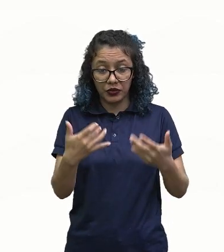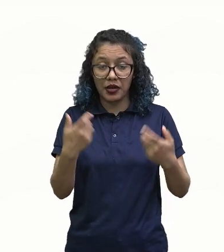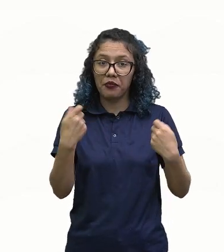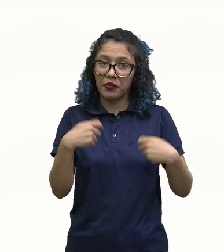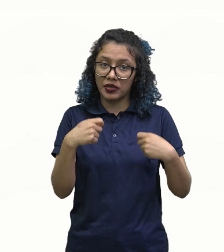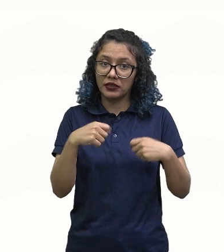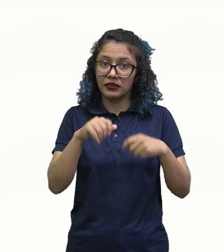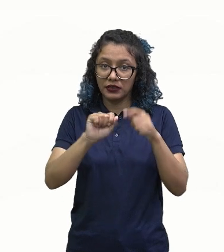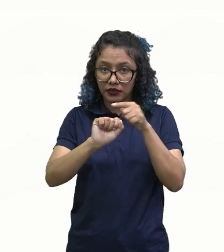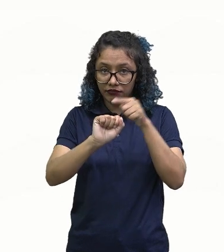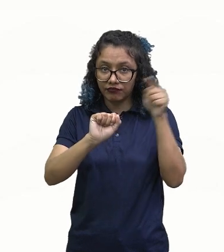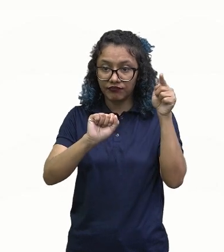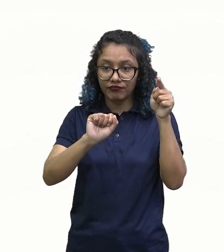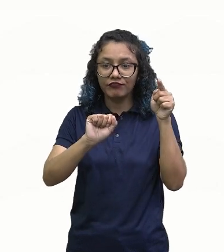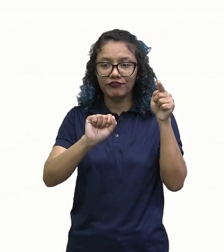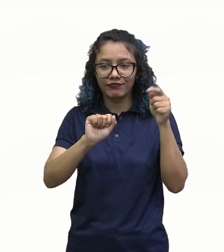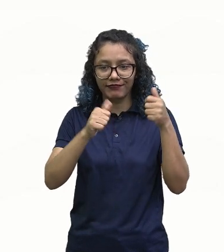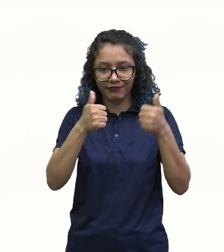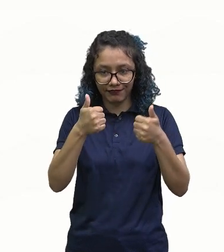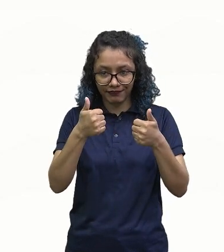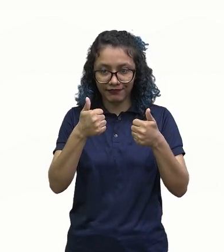que colocar essa crase aí, tá?